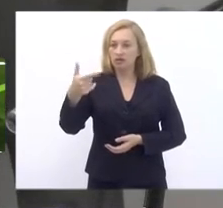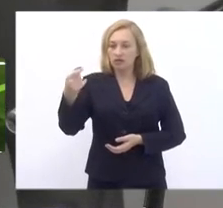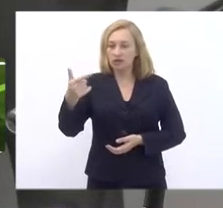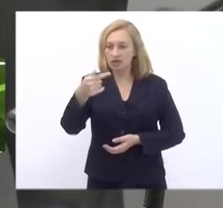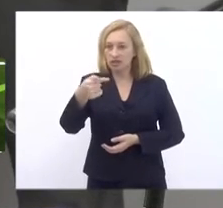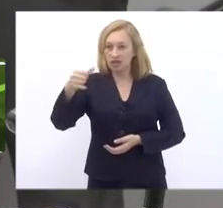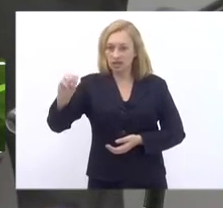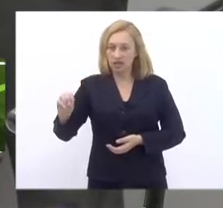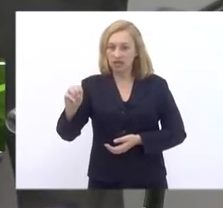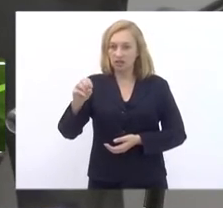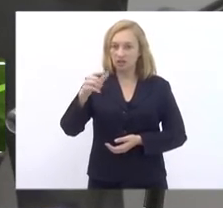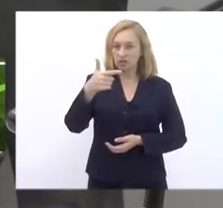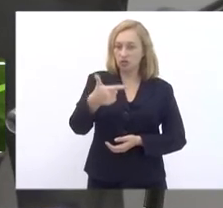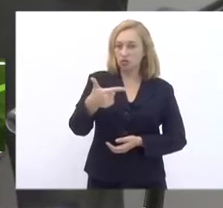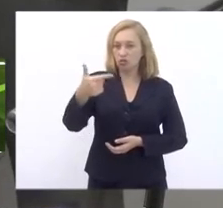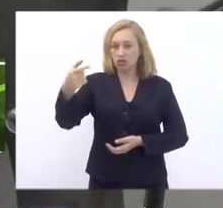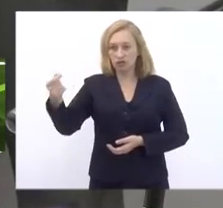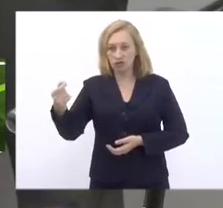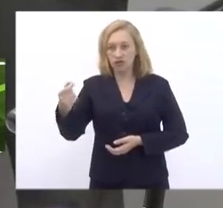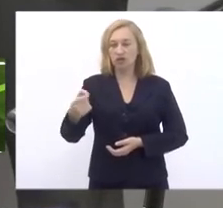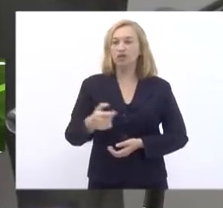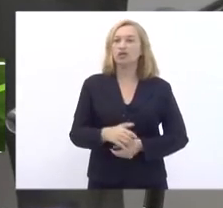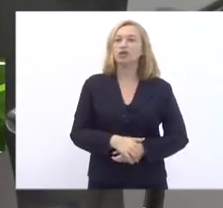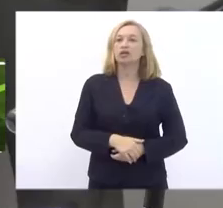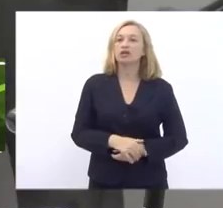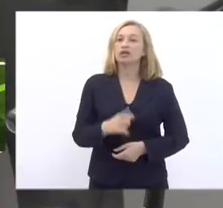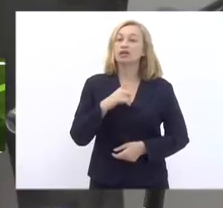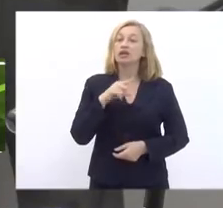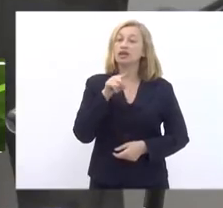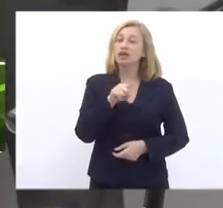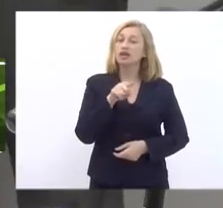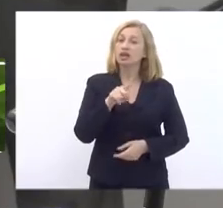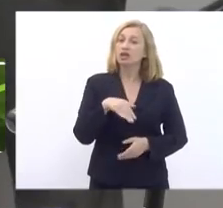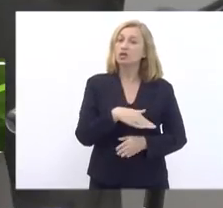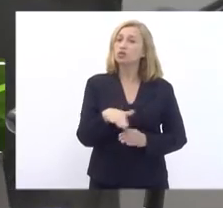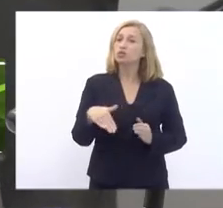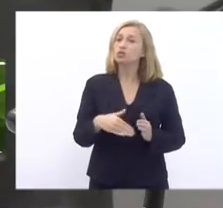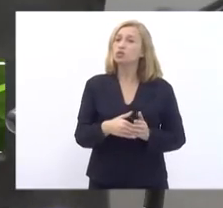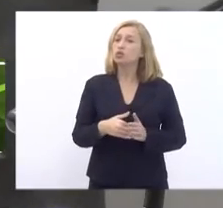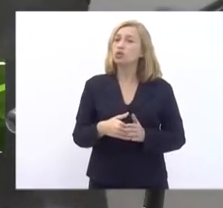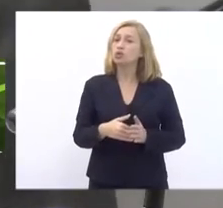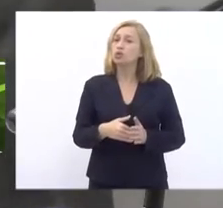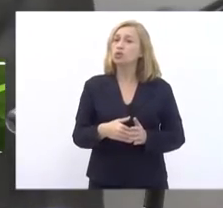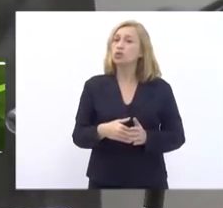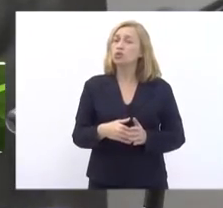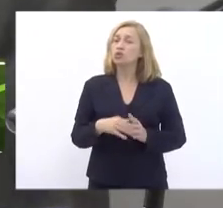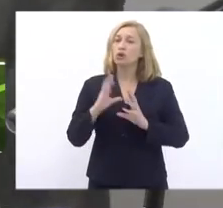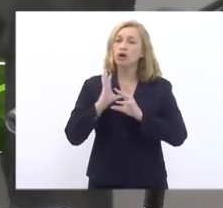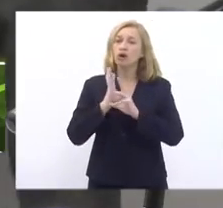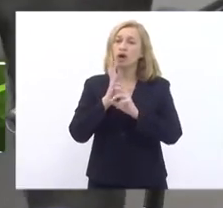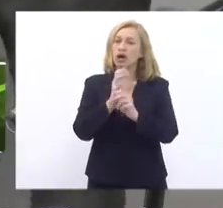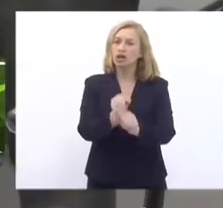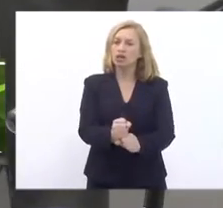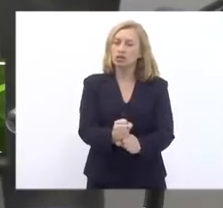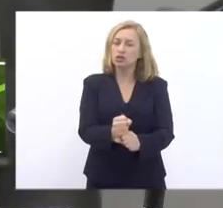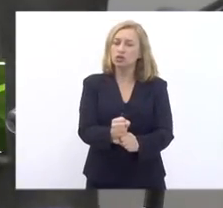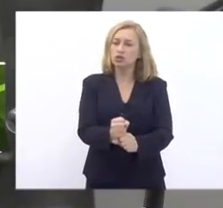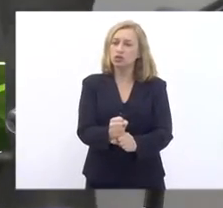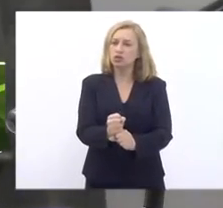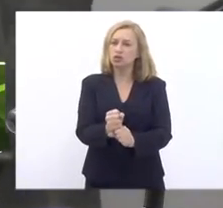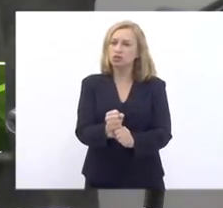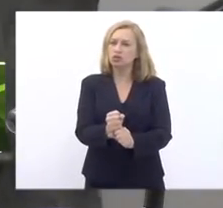22.0008/002070 de 2020, que tem ali todo o contencioso e o cálculo do